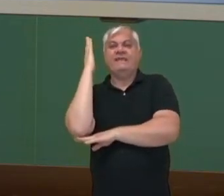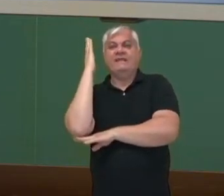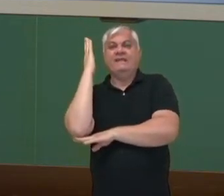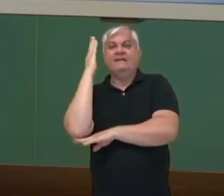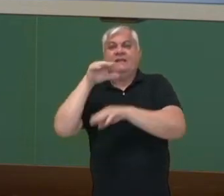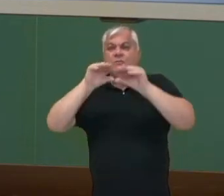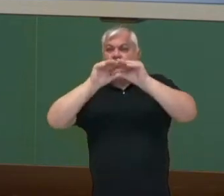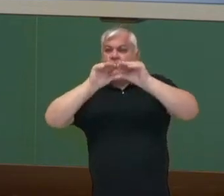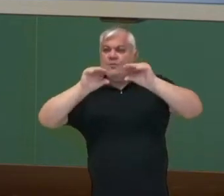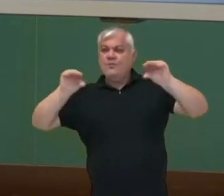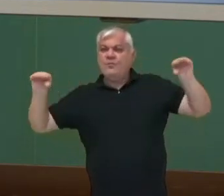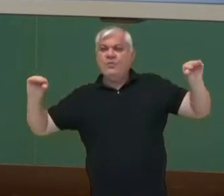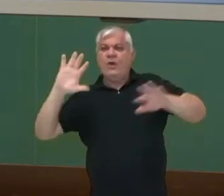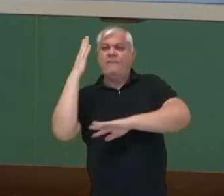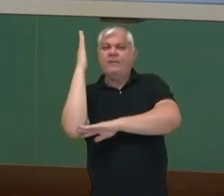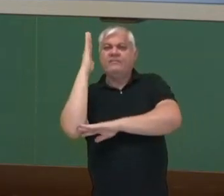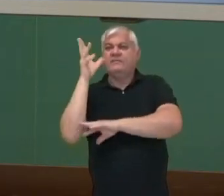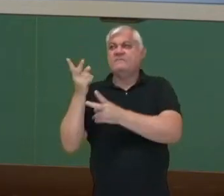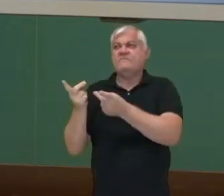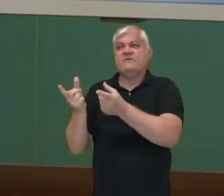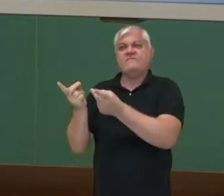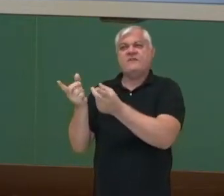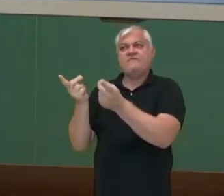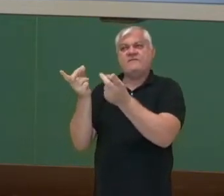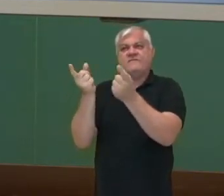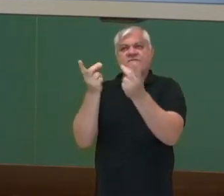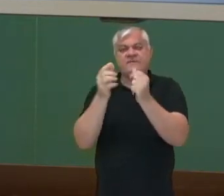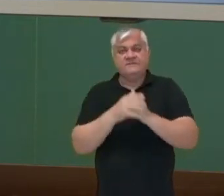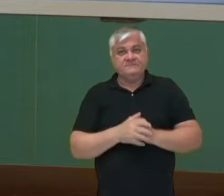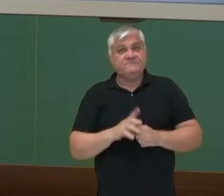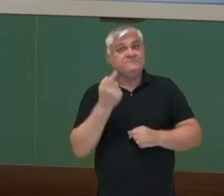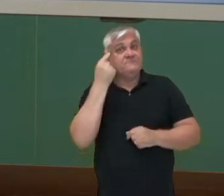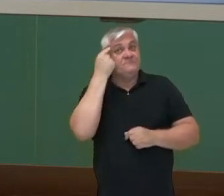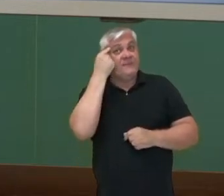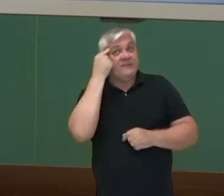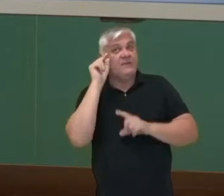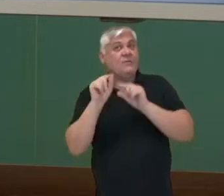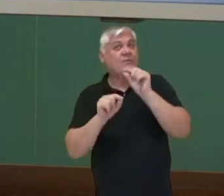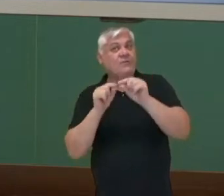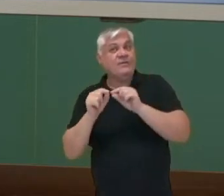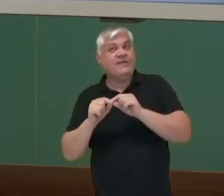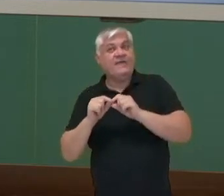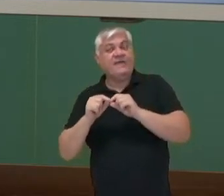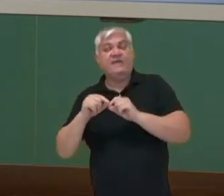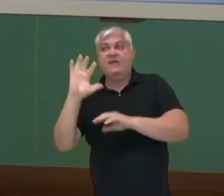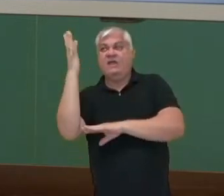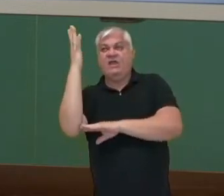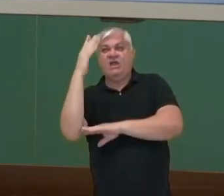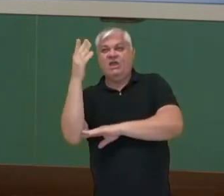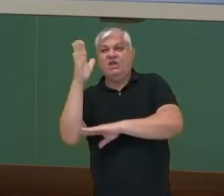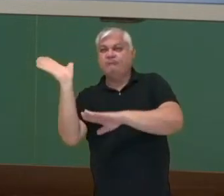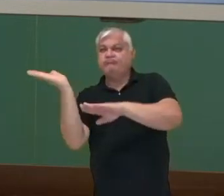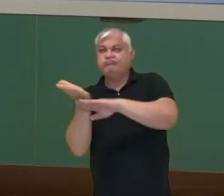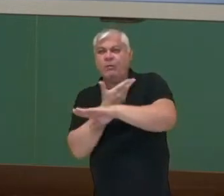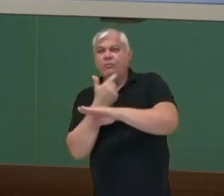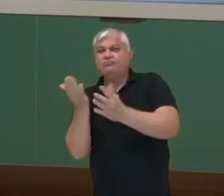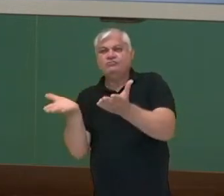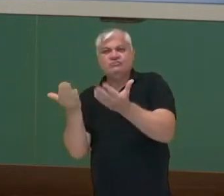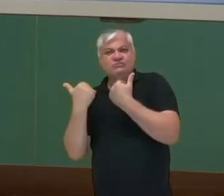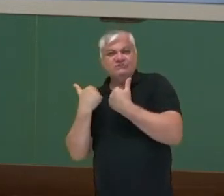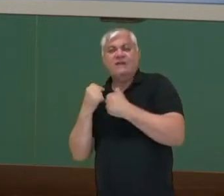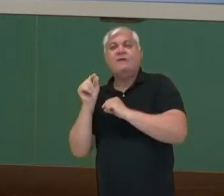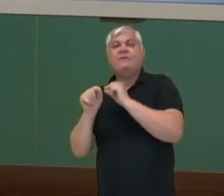fator também importante quando a gente pensa na retirada da vegetação nativa, no desmatamento,